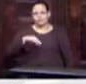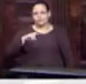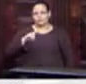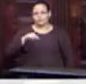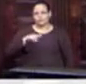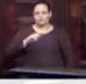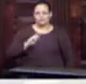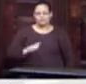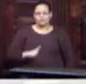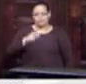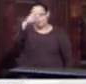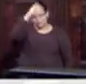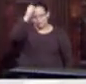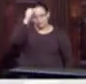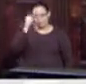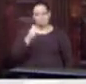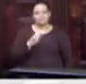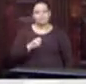grande, porque